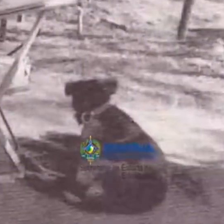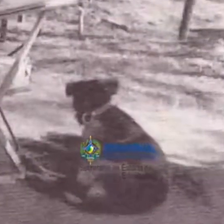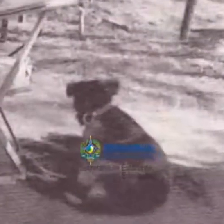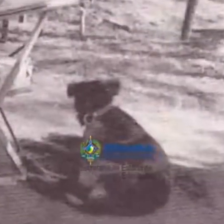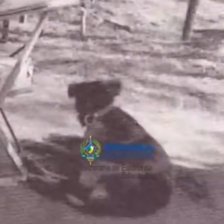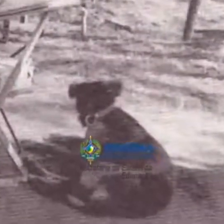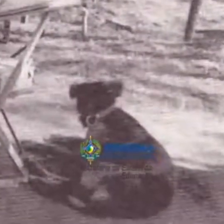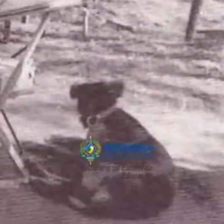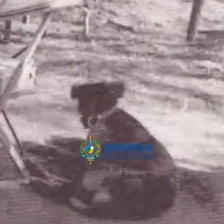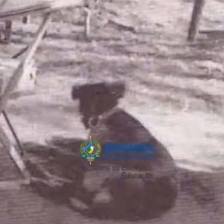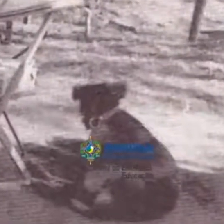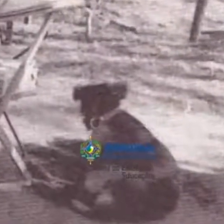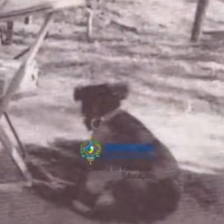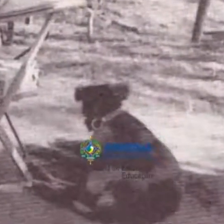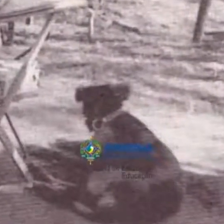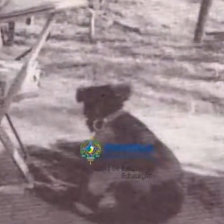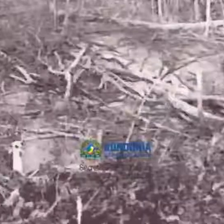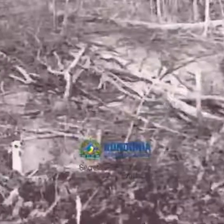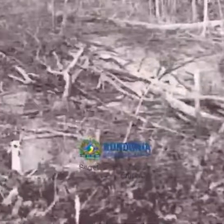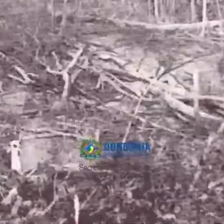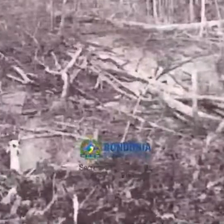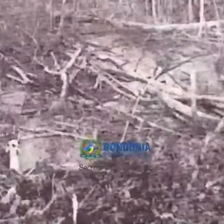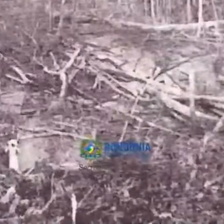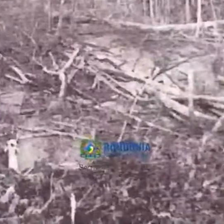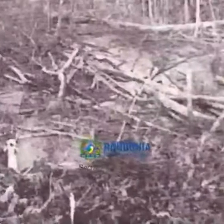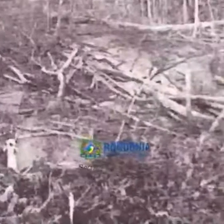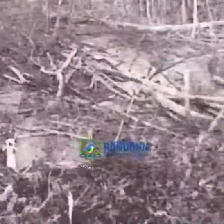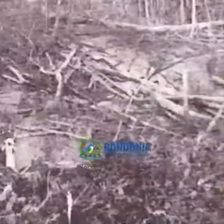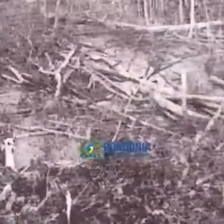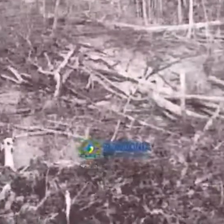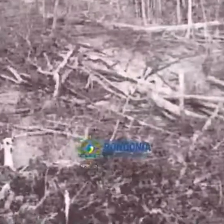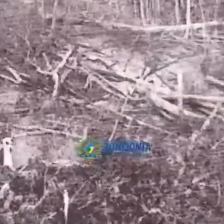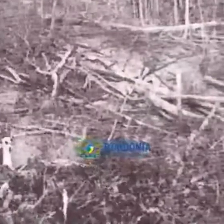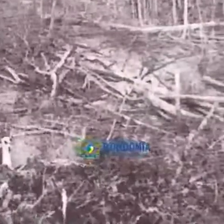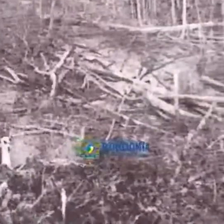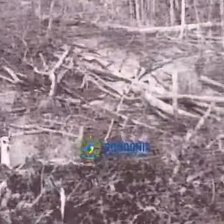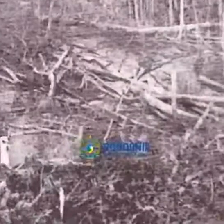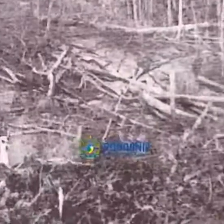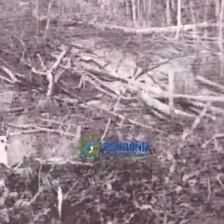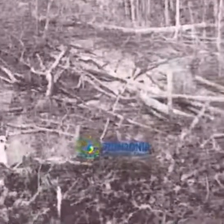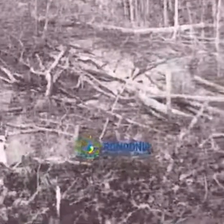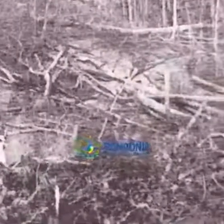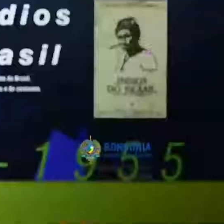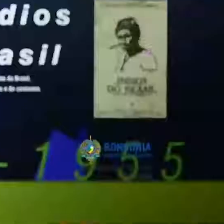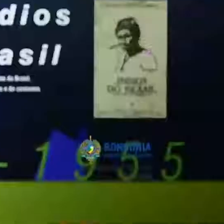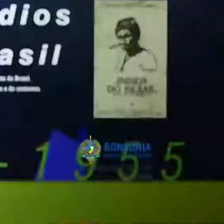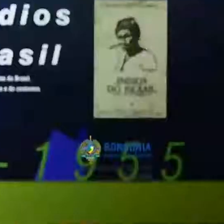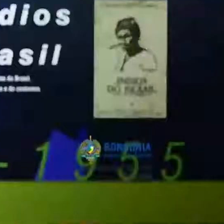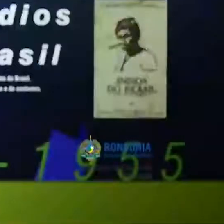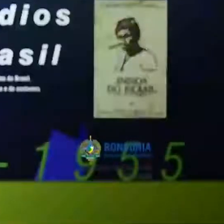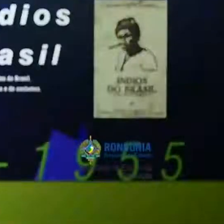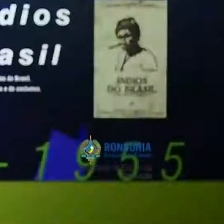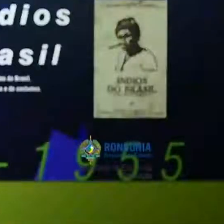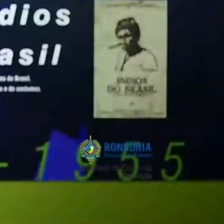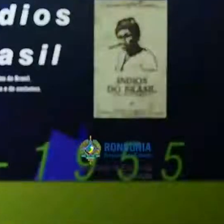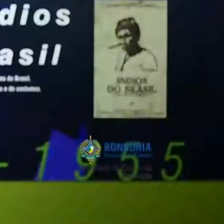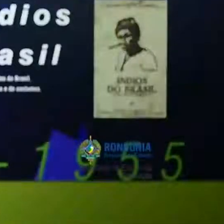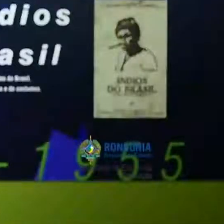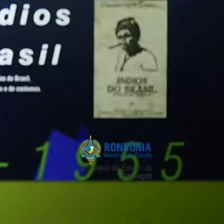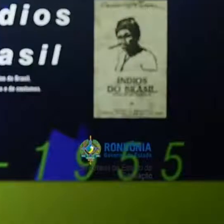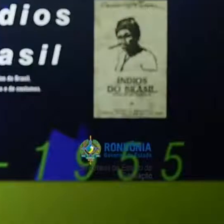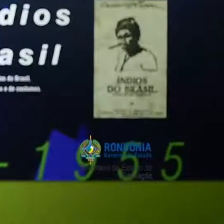com o término da construção da Estação Telegráfica de Santo Antônio do Rio Madeira. Já vimos que